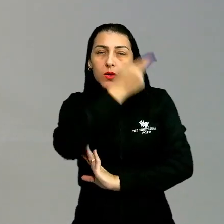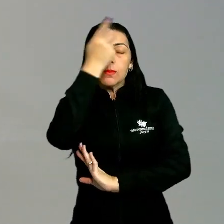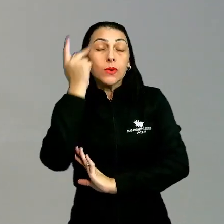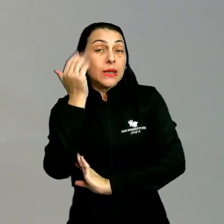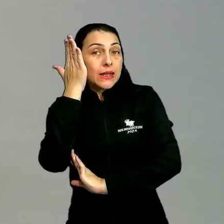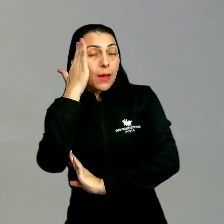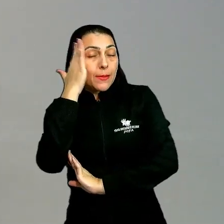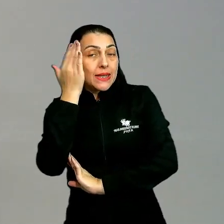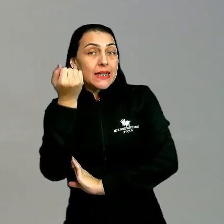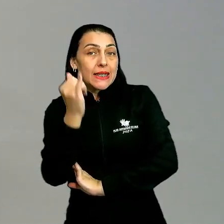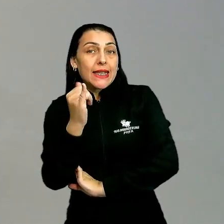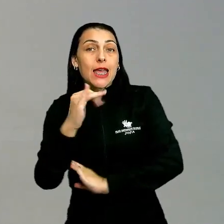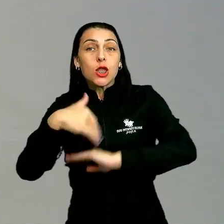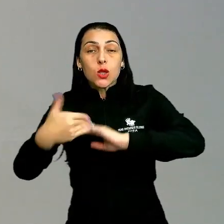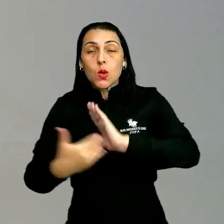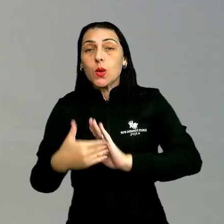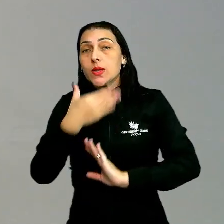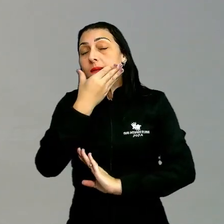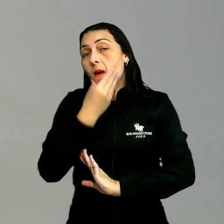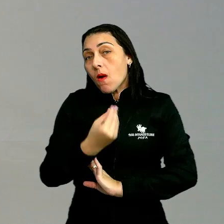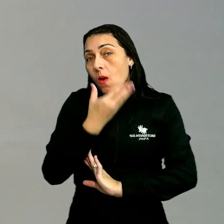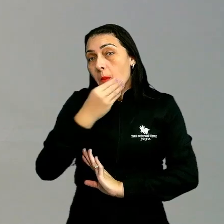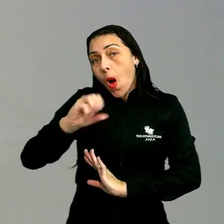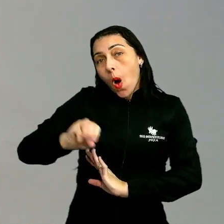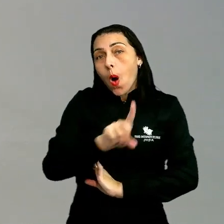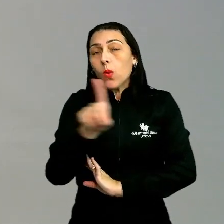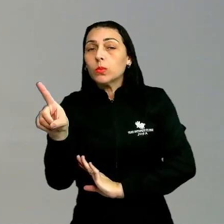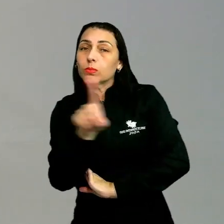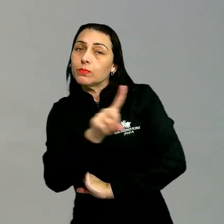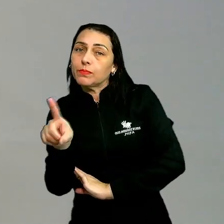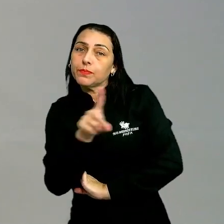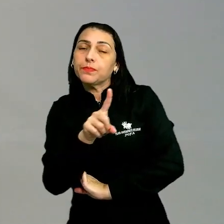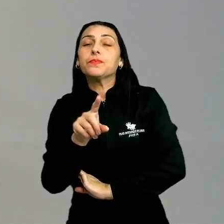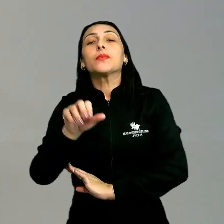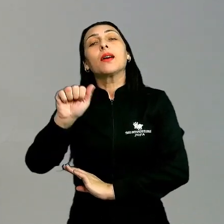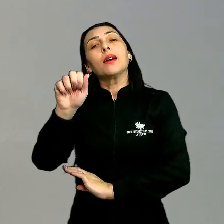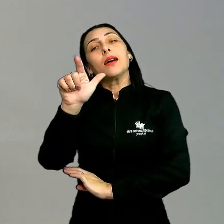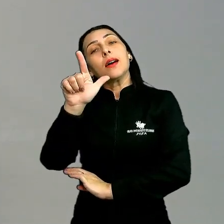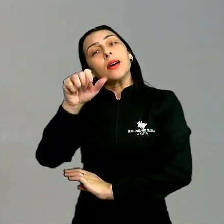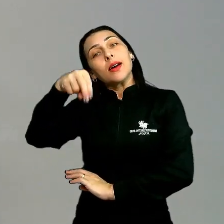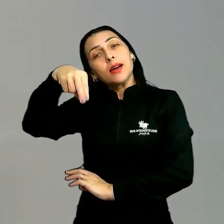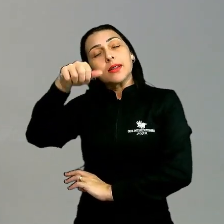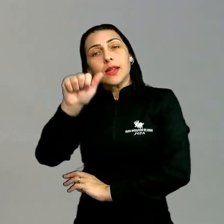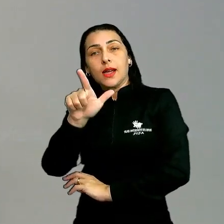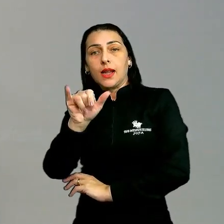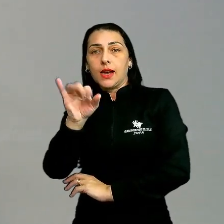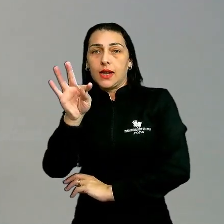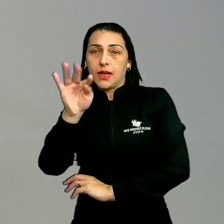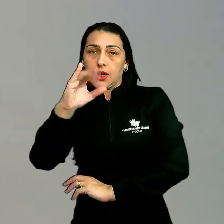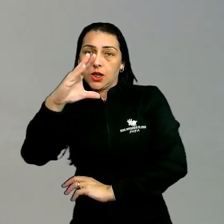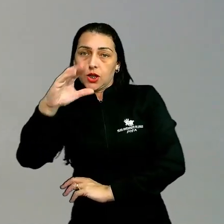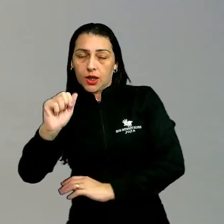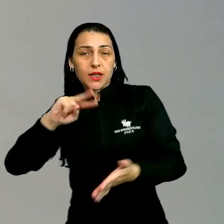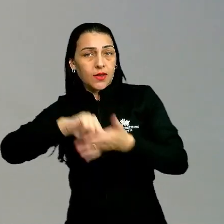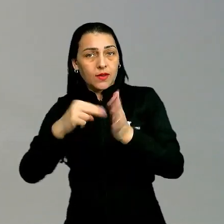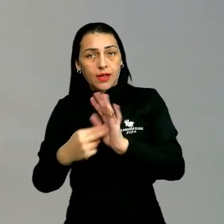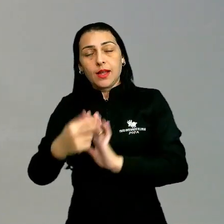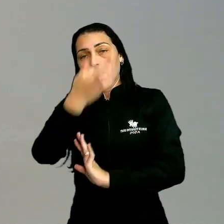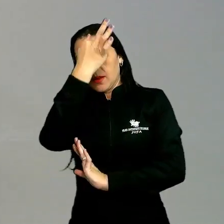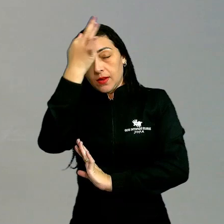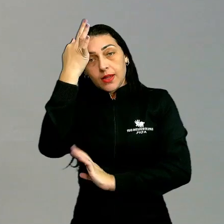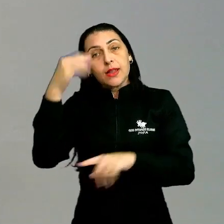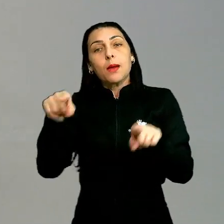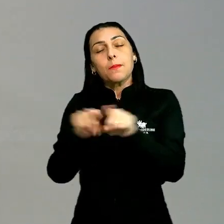para saber se todos são homens ou não. Então, a analítica é justamente isso. Ela serve para a filosofia e serve